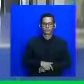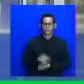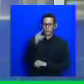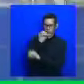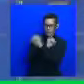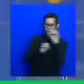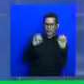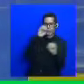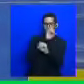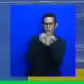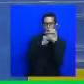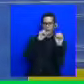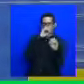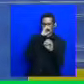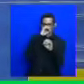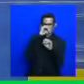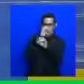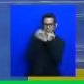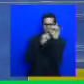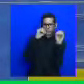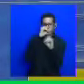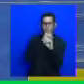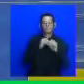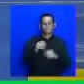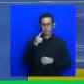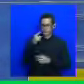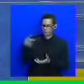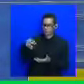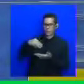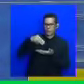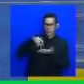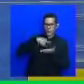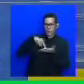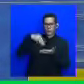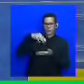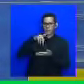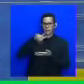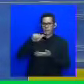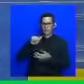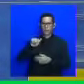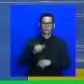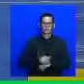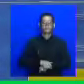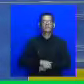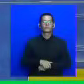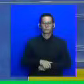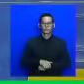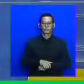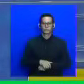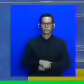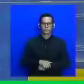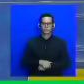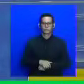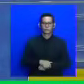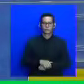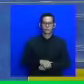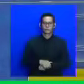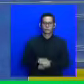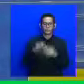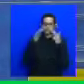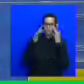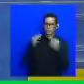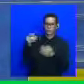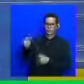Embaralhando globos, girando Mega Sena. Ao vivo aqui, direto do Espaço da Sorte, hein? Mega Sena, hein?